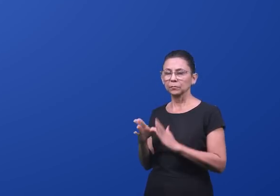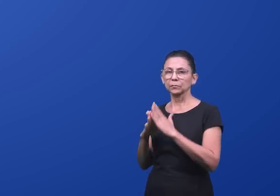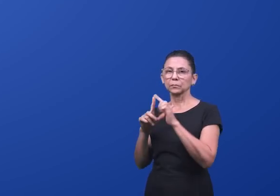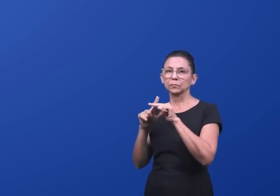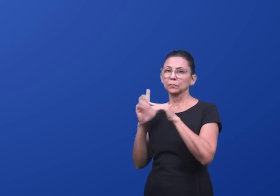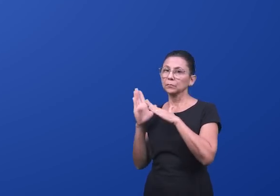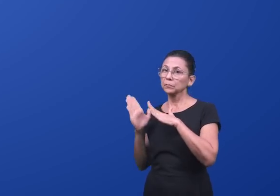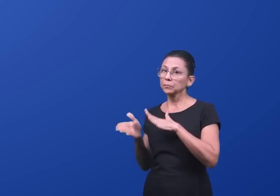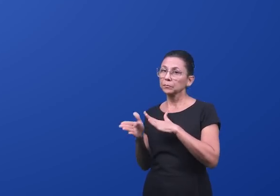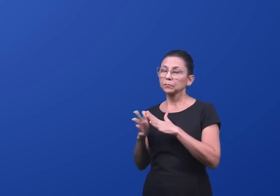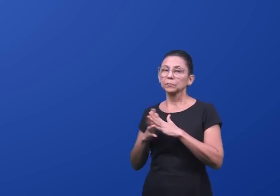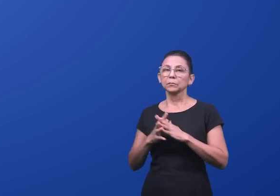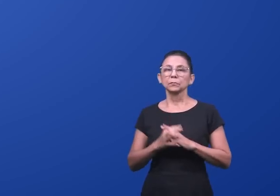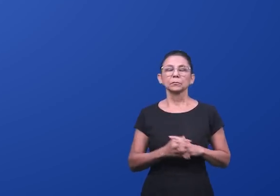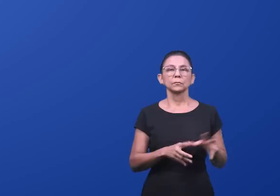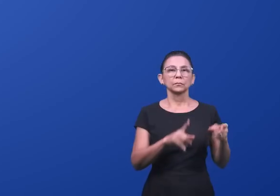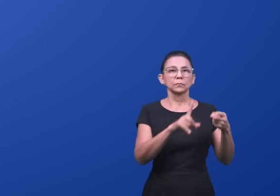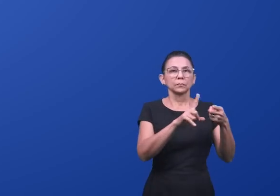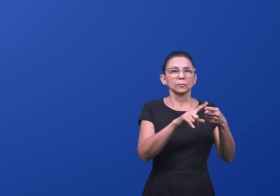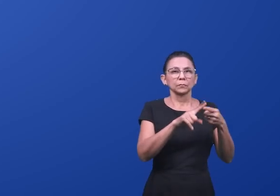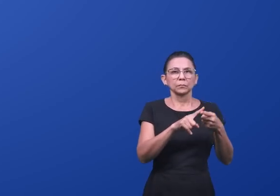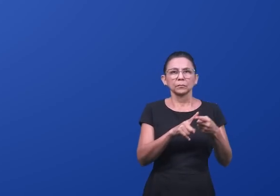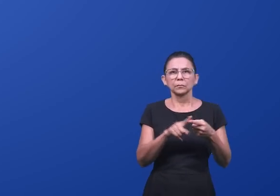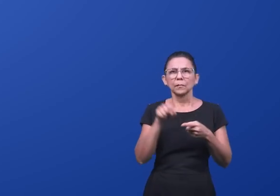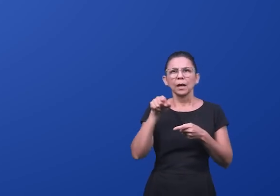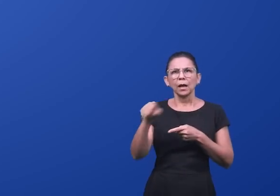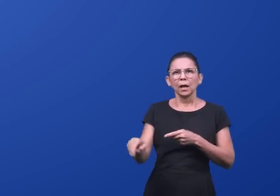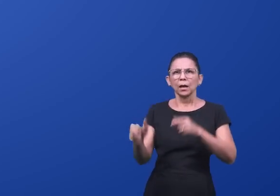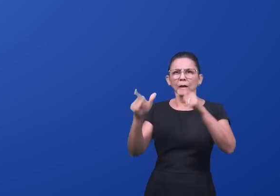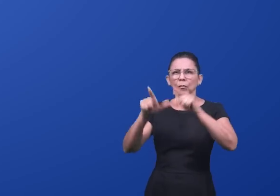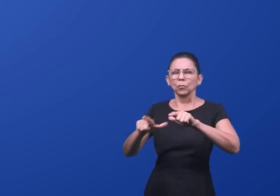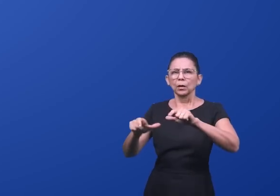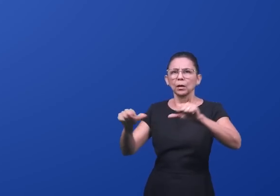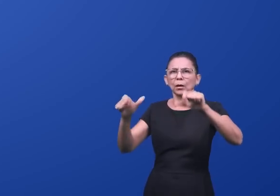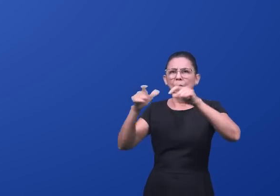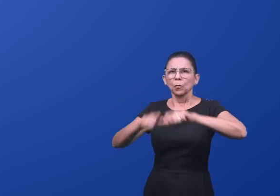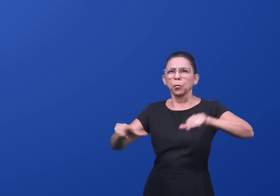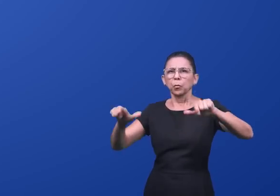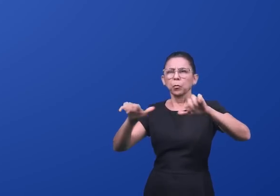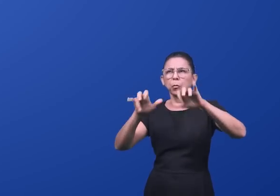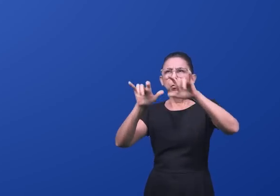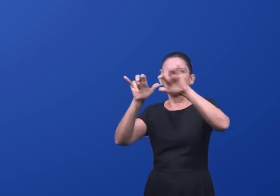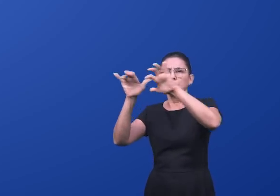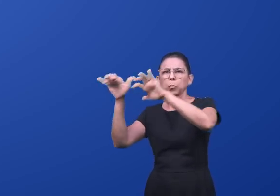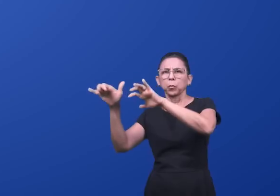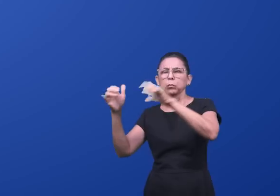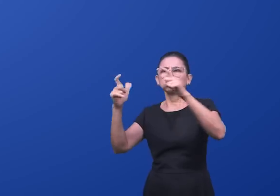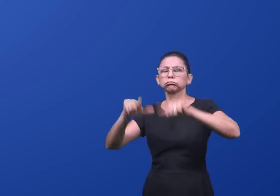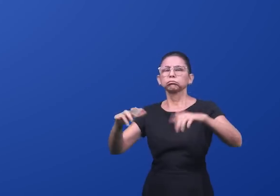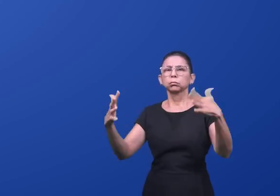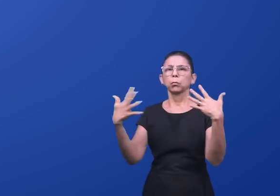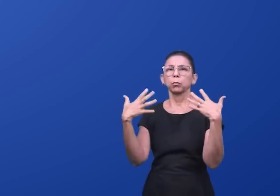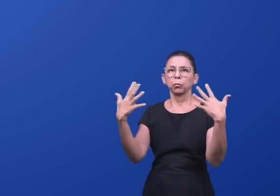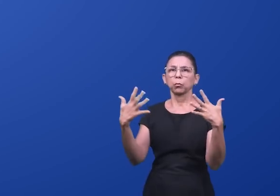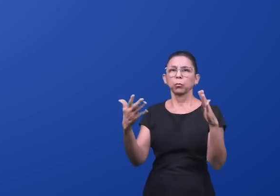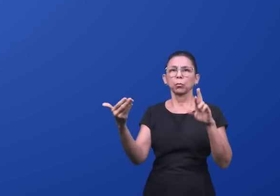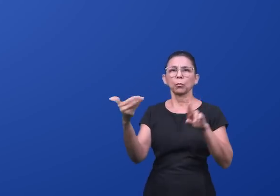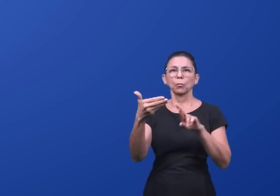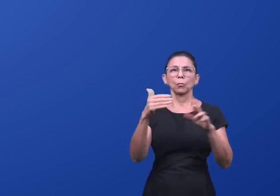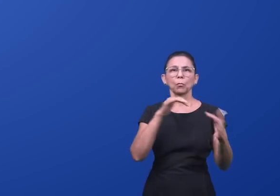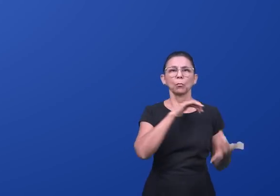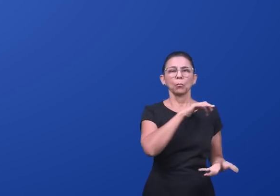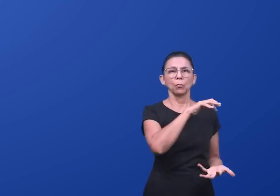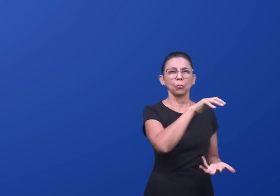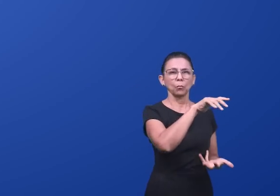características que o Senhor Jesus enxerga na sua igreja fiel. Na expressão, esta que sobe